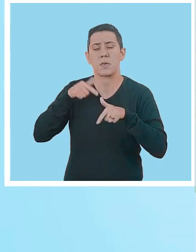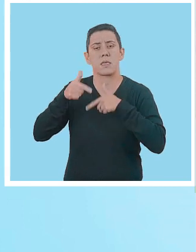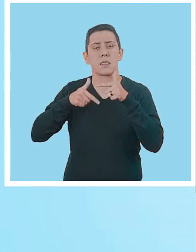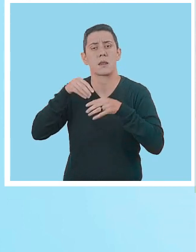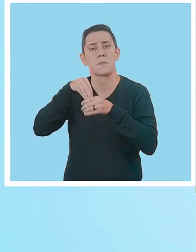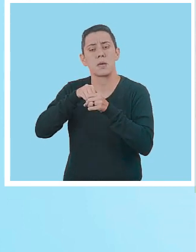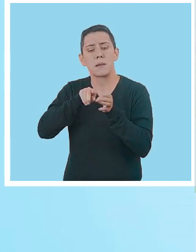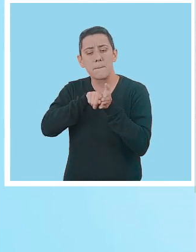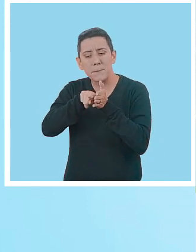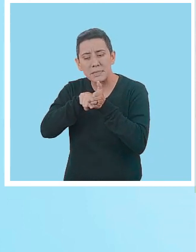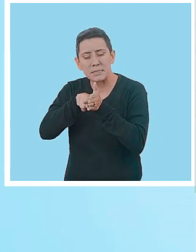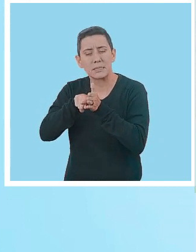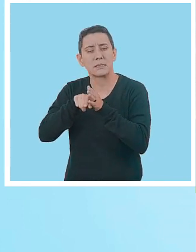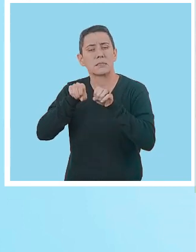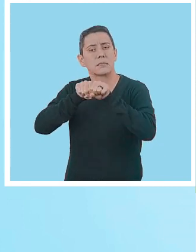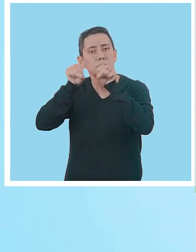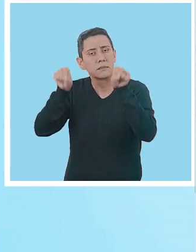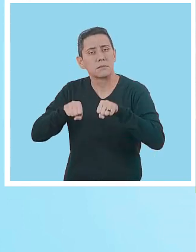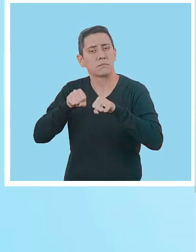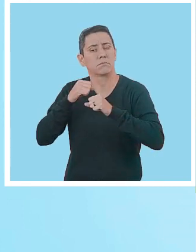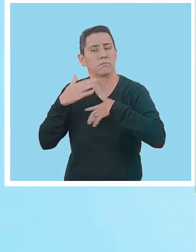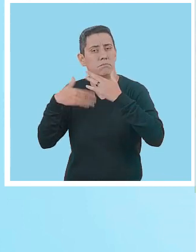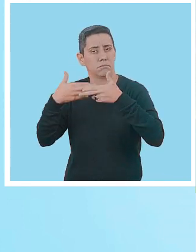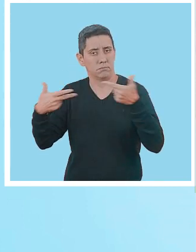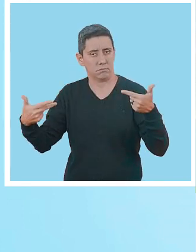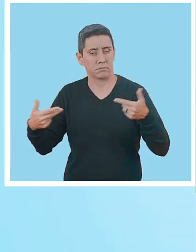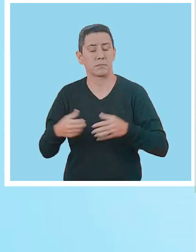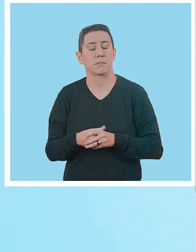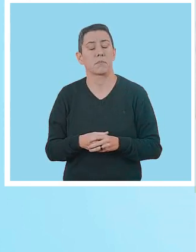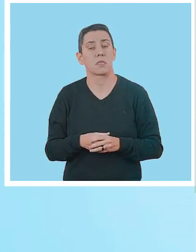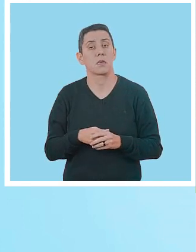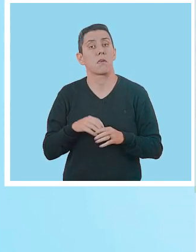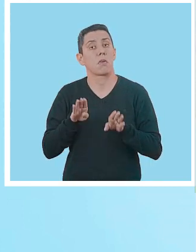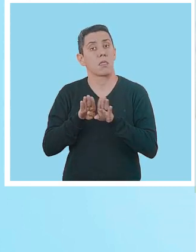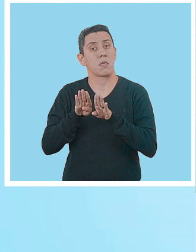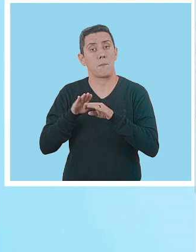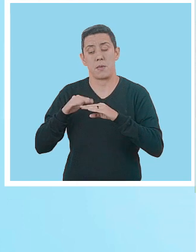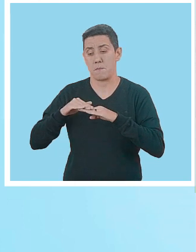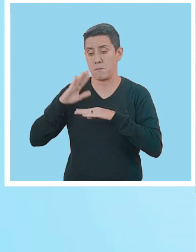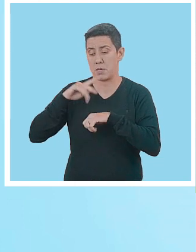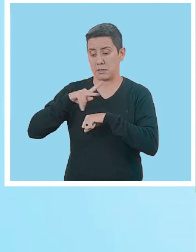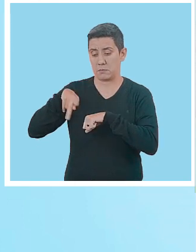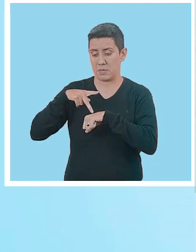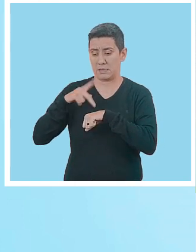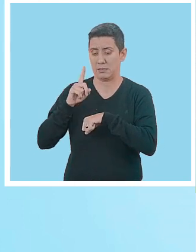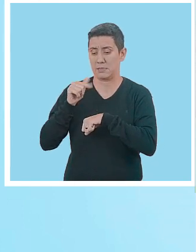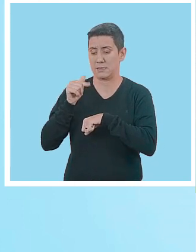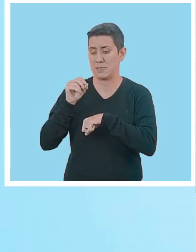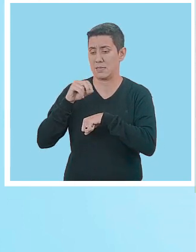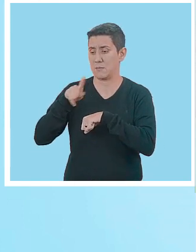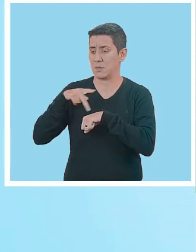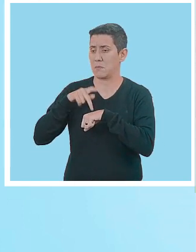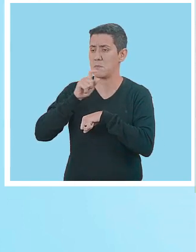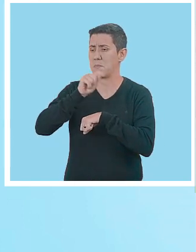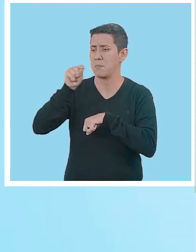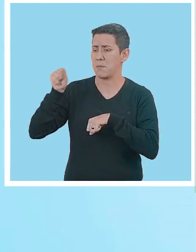e a aula e atua em mais de 170 países Ou seja no mundo inteiro e